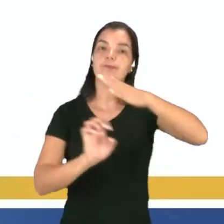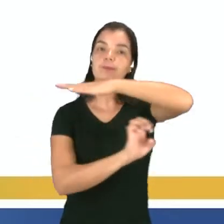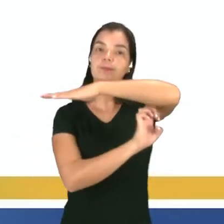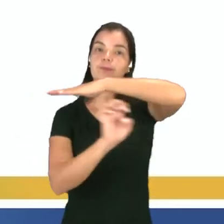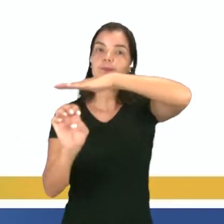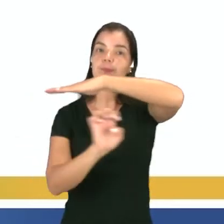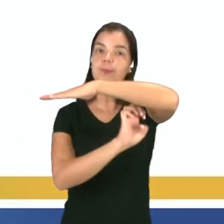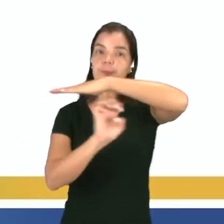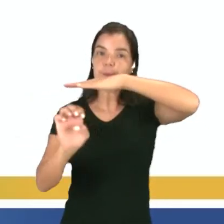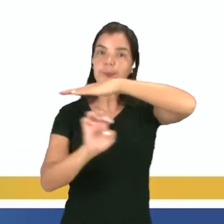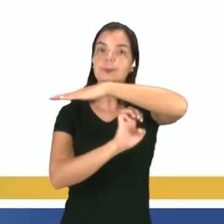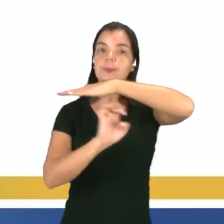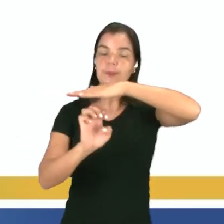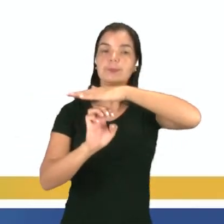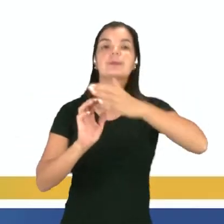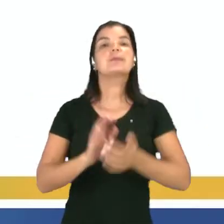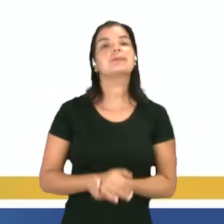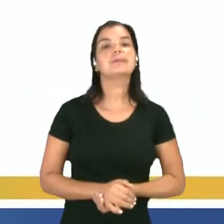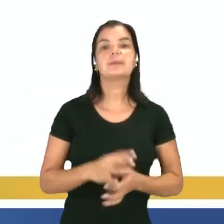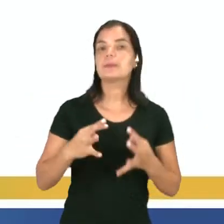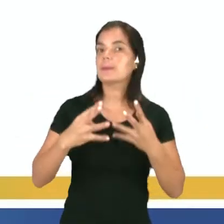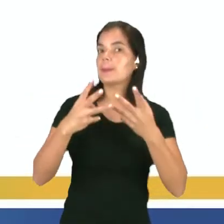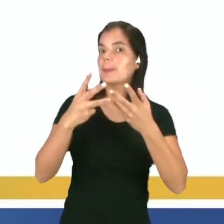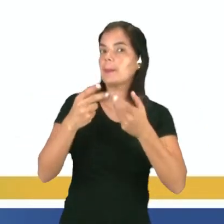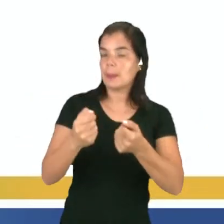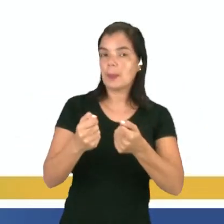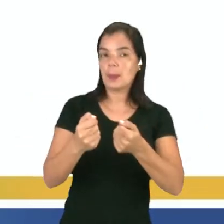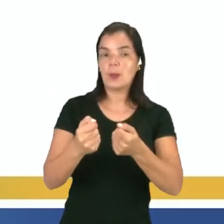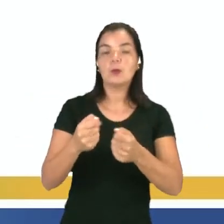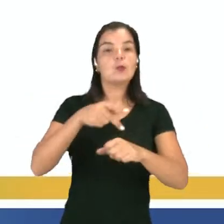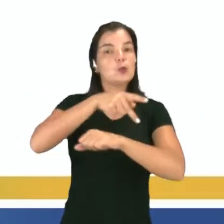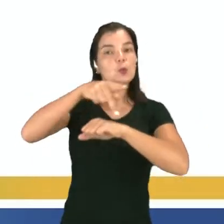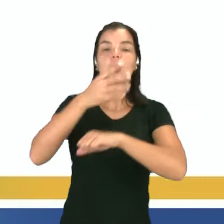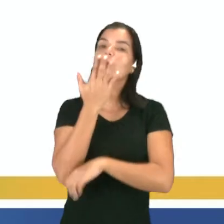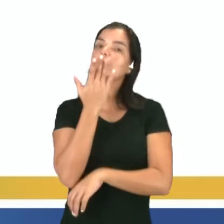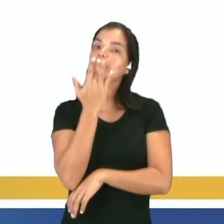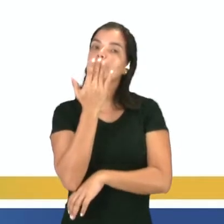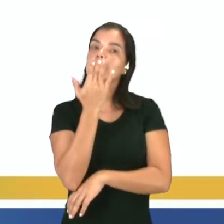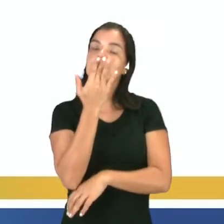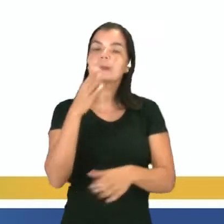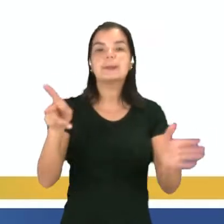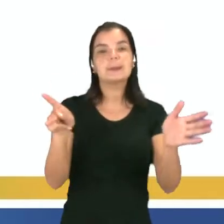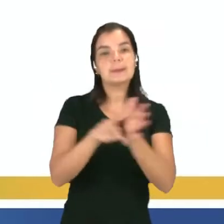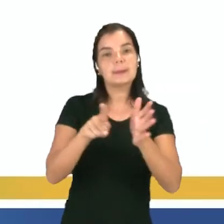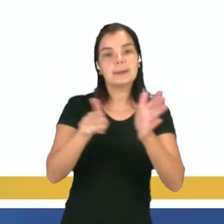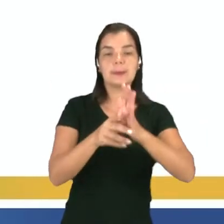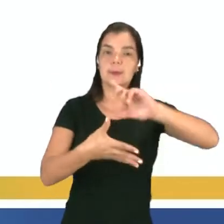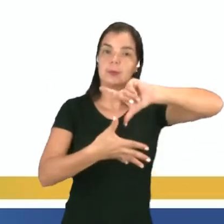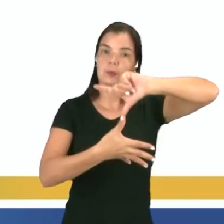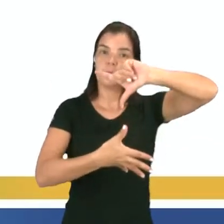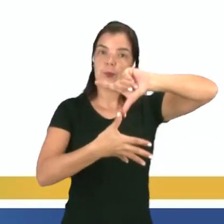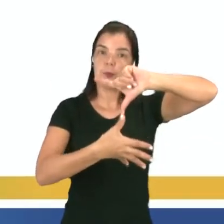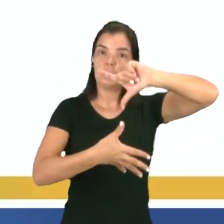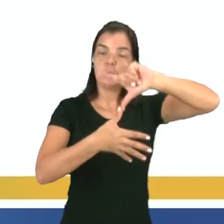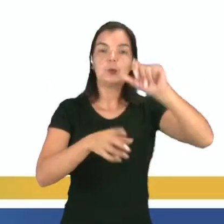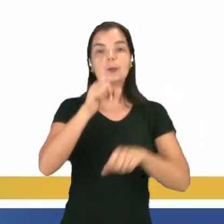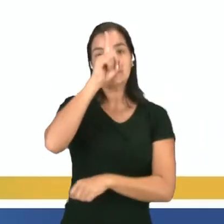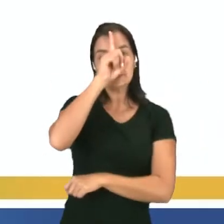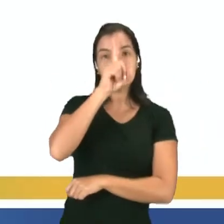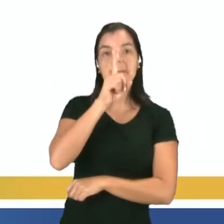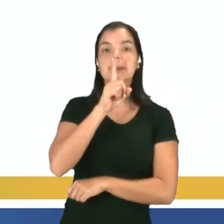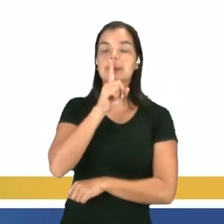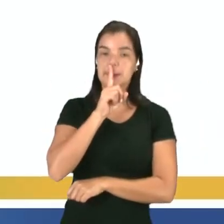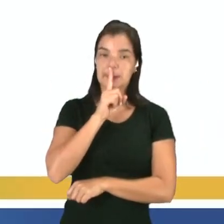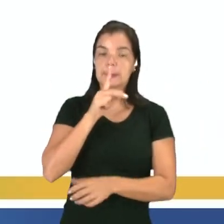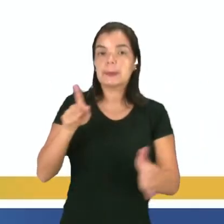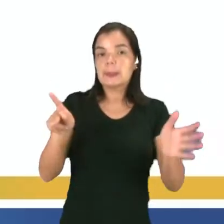Equador, a linha imaginária. E aí todos esses países que estão em colorido aí fazem parte da América Latina, e aí o de amarelo, que